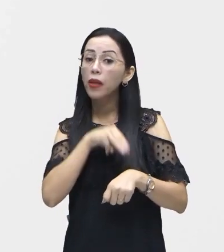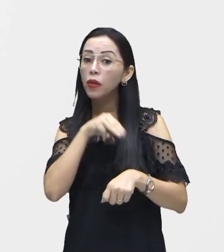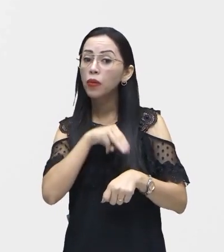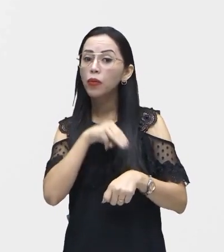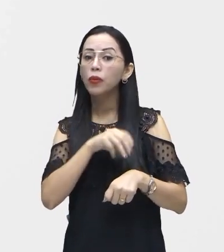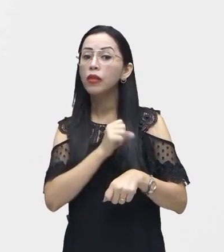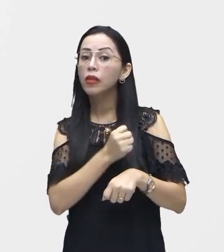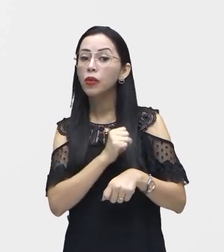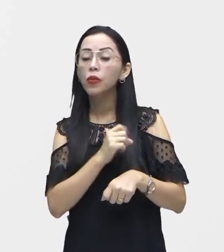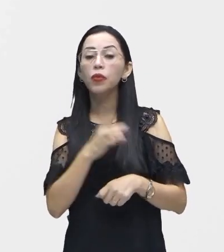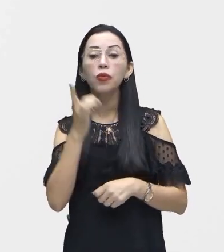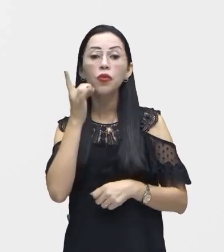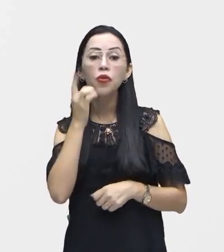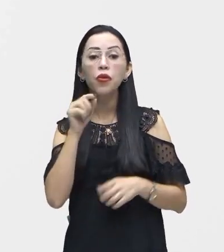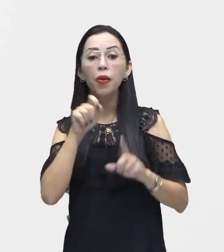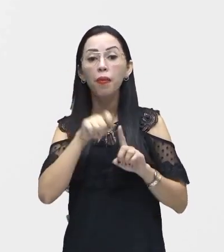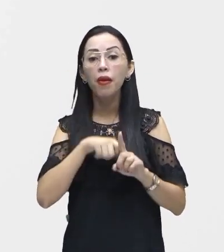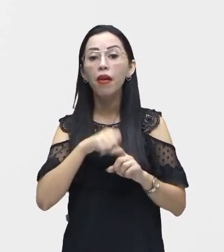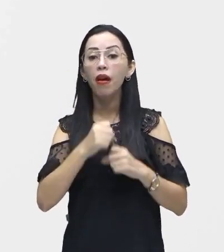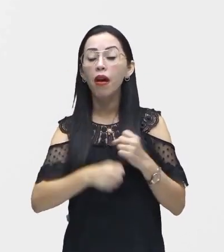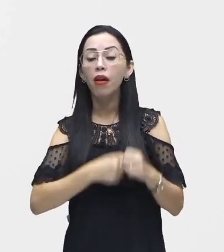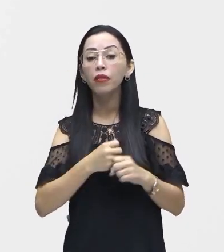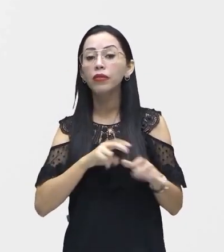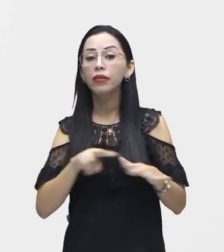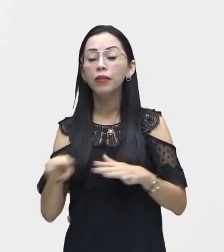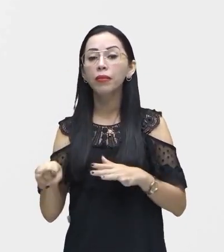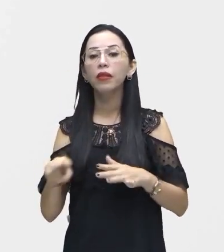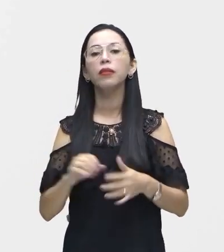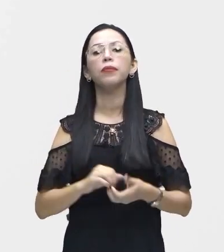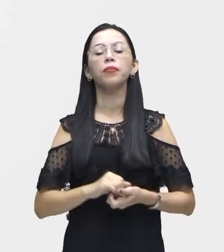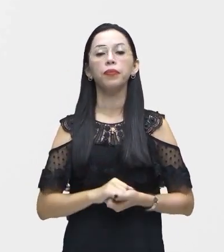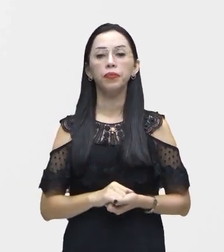dia, mês, ano, semana. Aqui comigo.